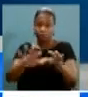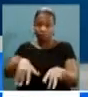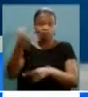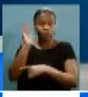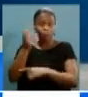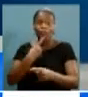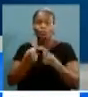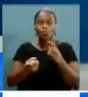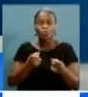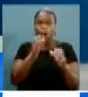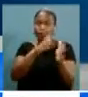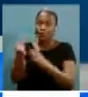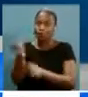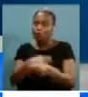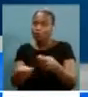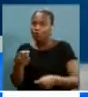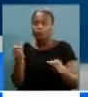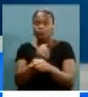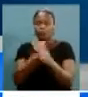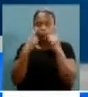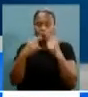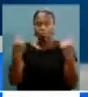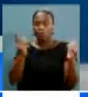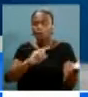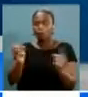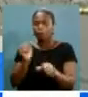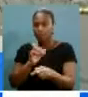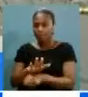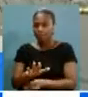processo de concessão do serviço público de transportes marítimos.